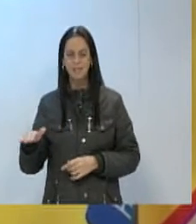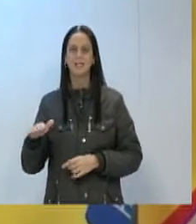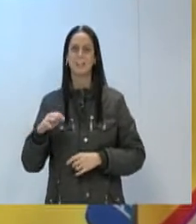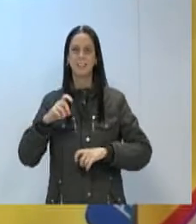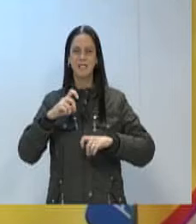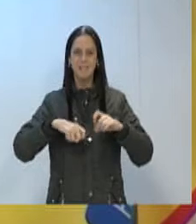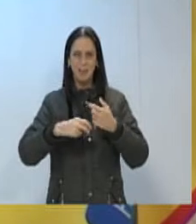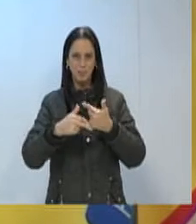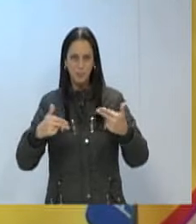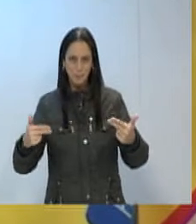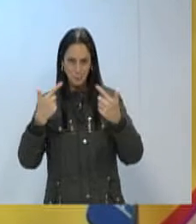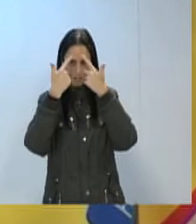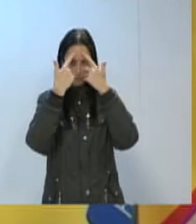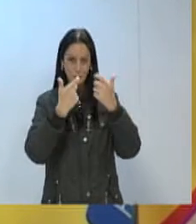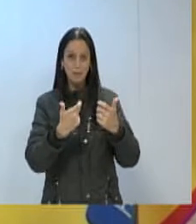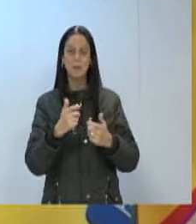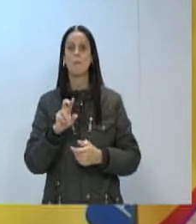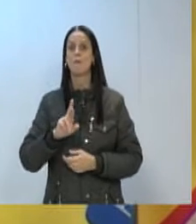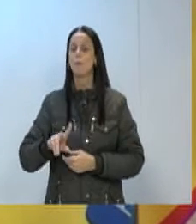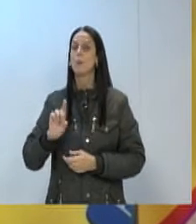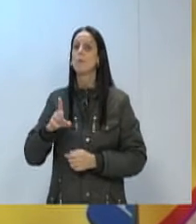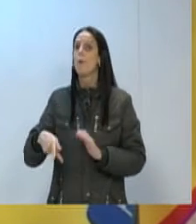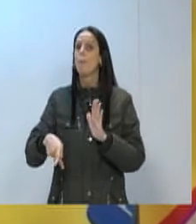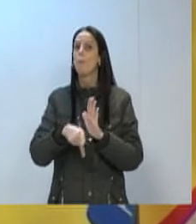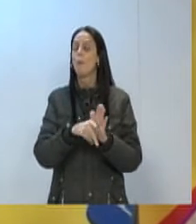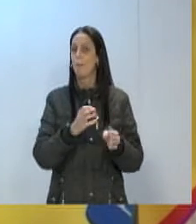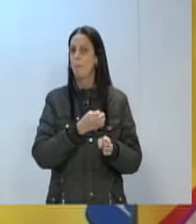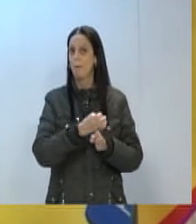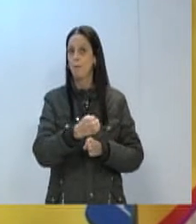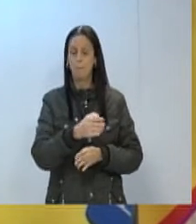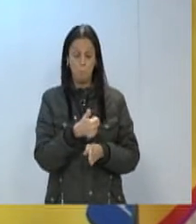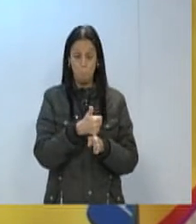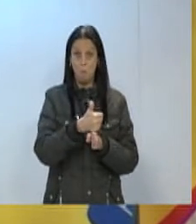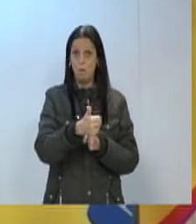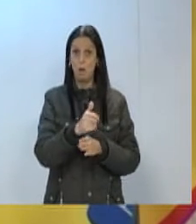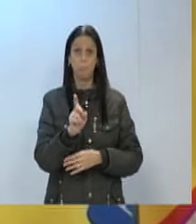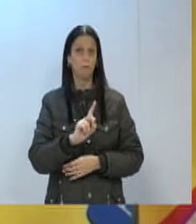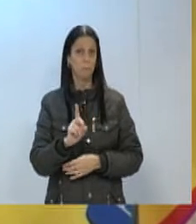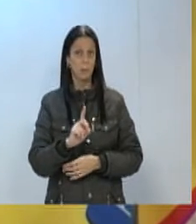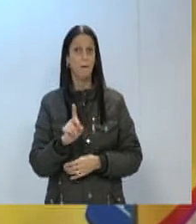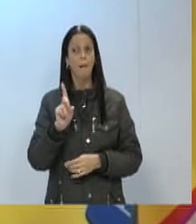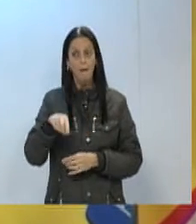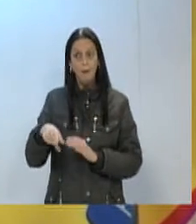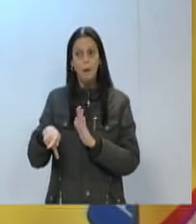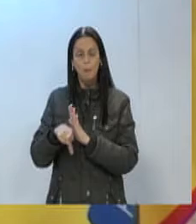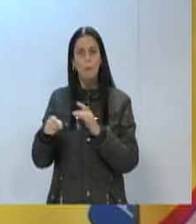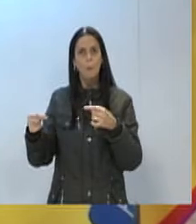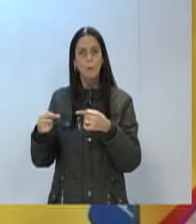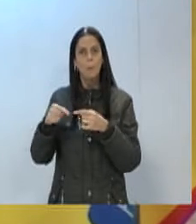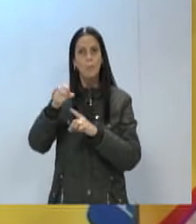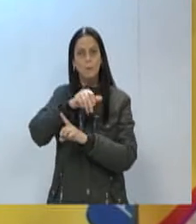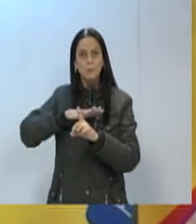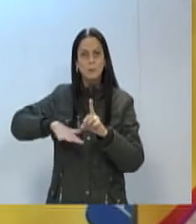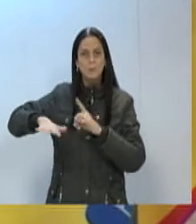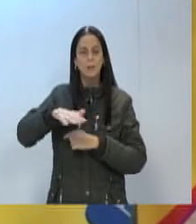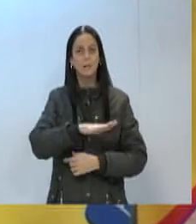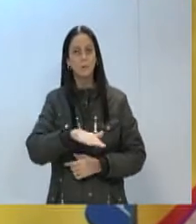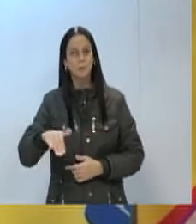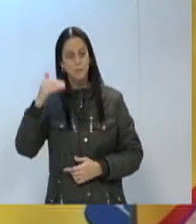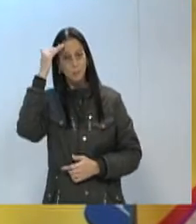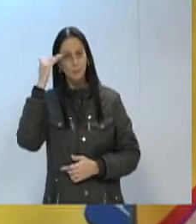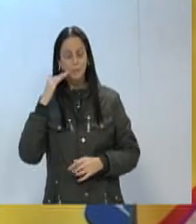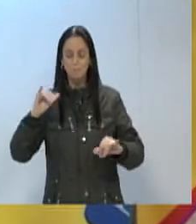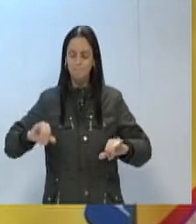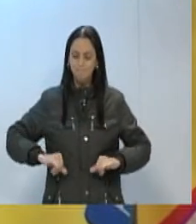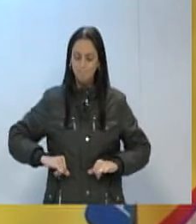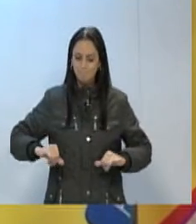nada relacionado à questão moral e sim está relacionada à questão social a crianças ou adolescentes que